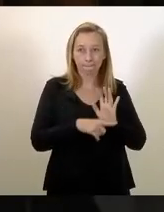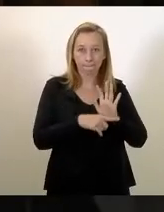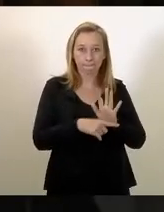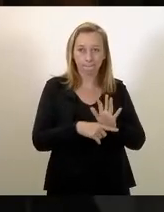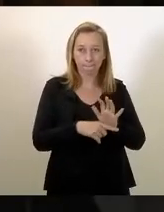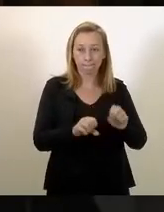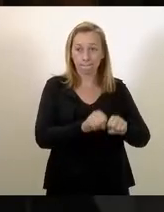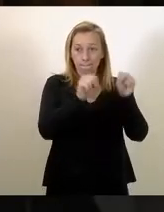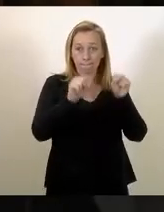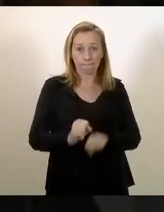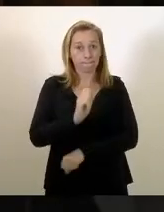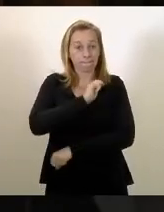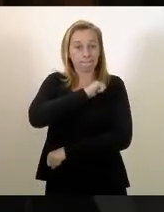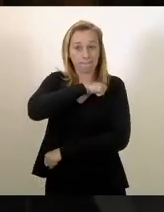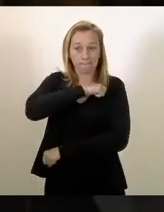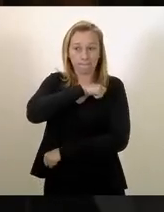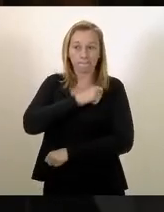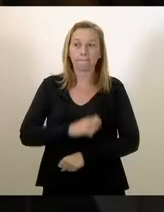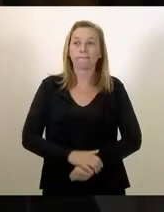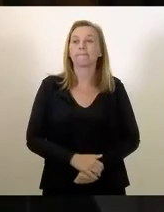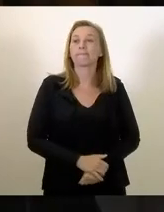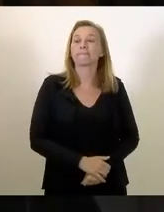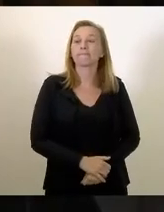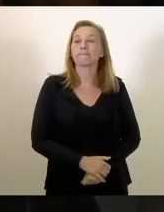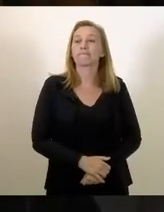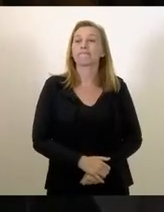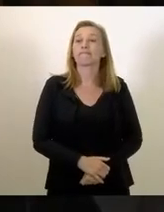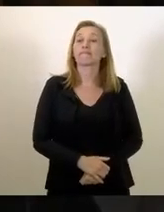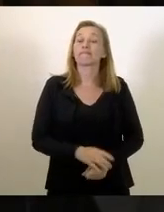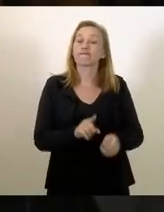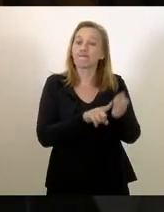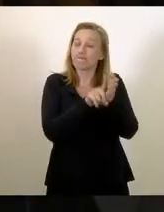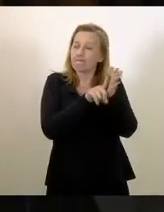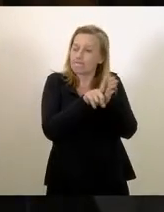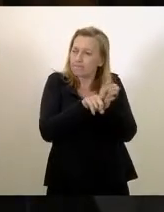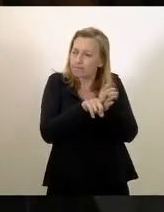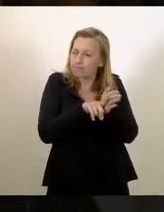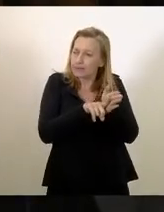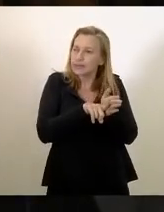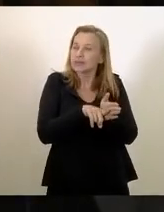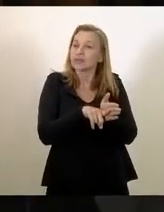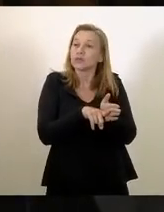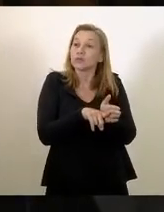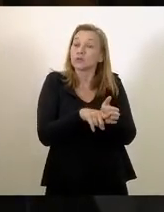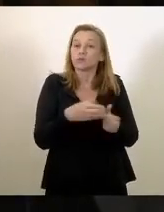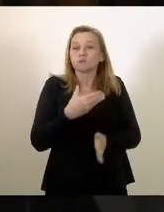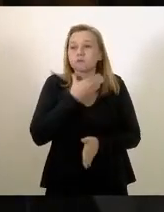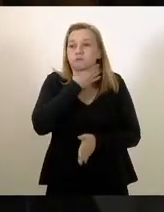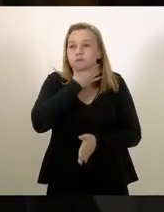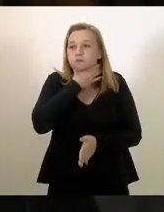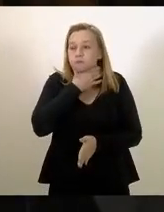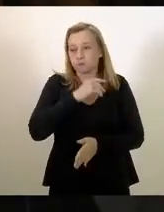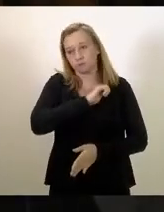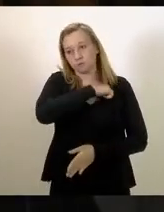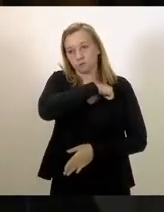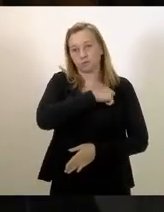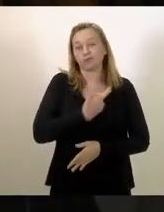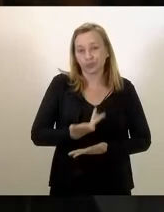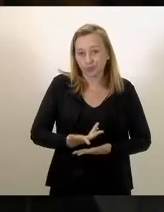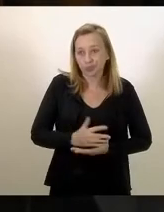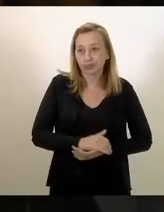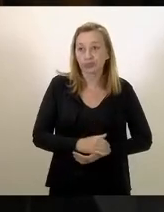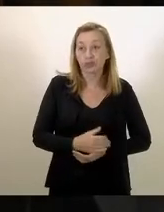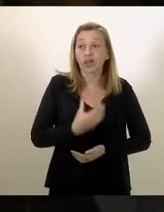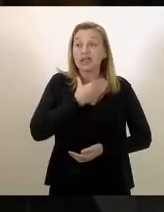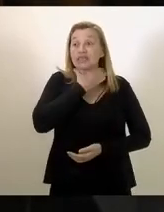fiscal a gente está fazendo uma análise da crise fiscal crise